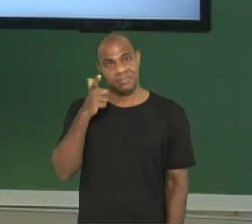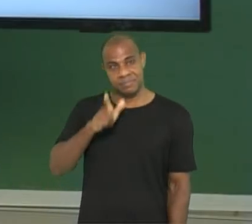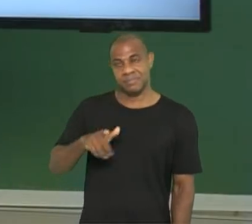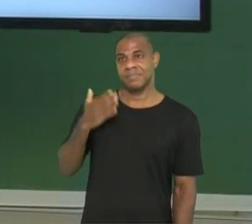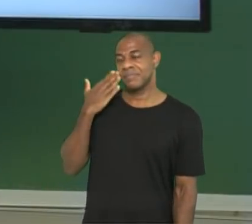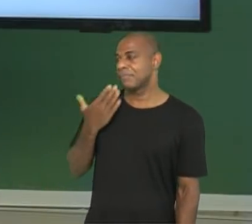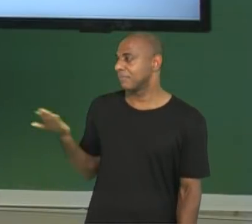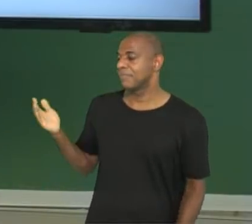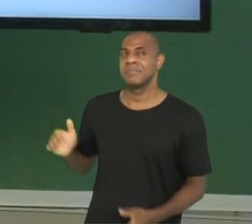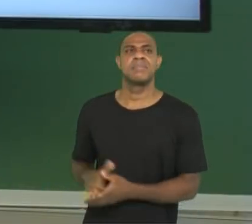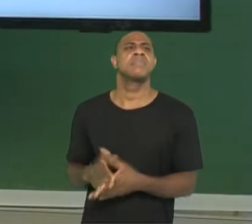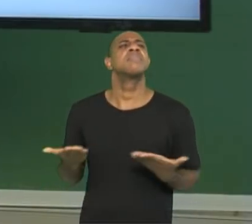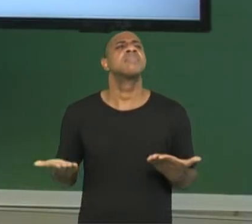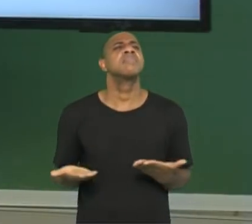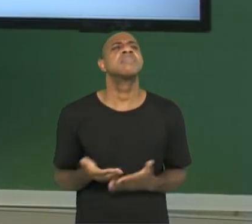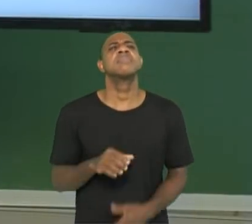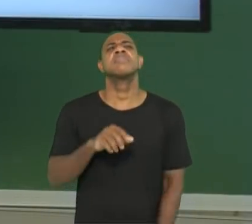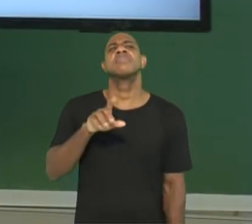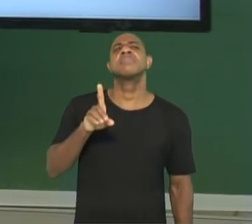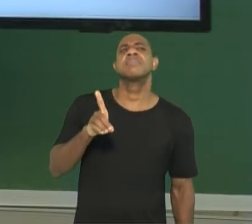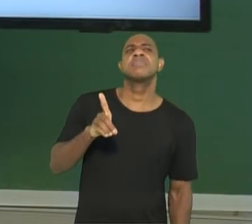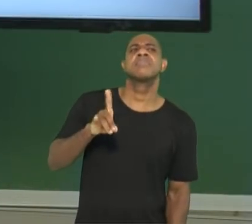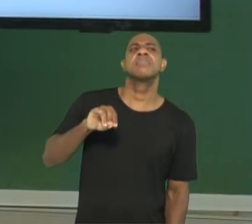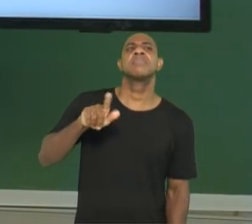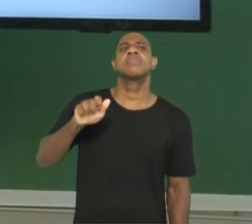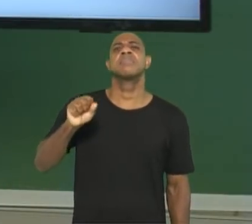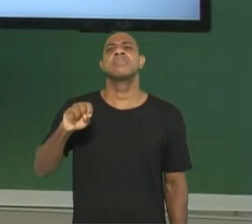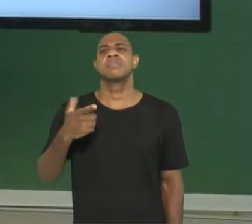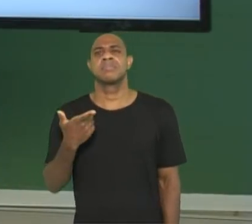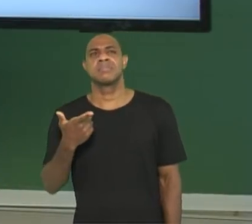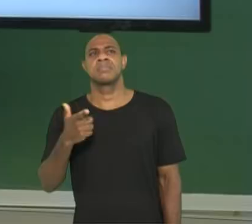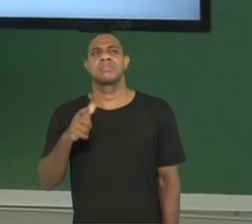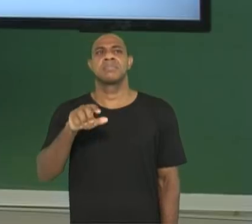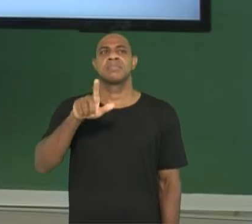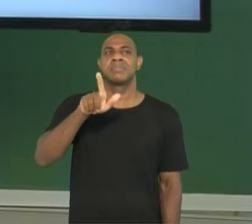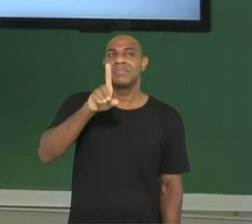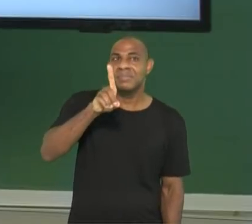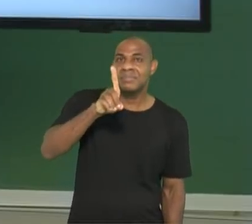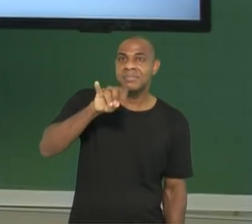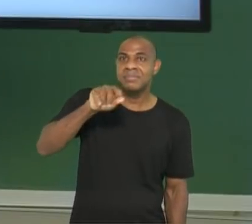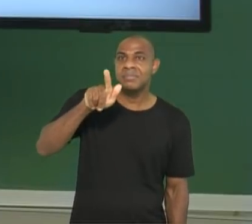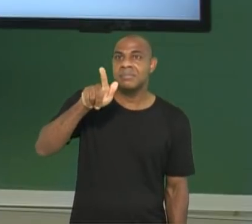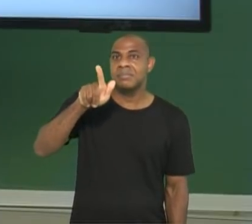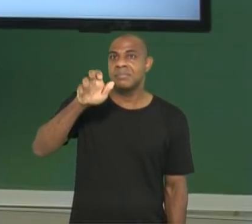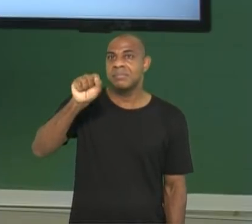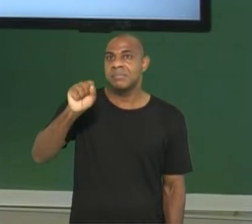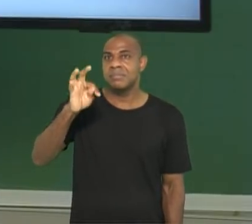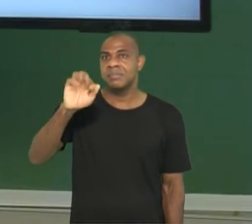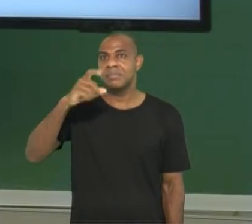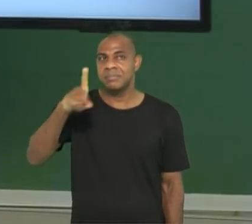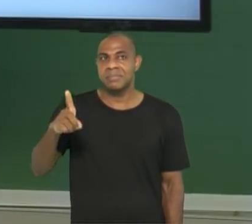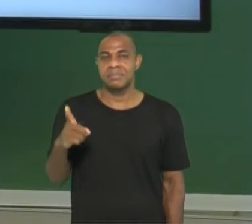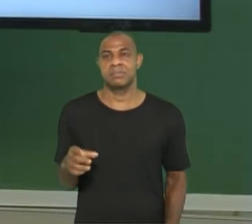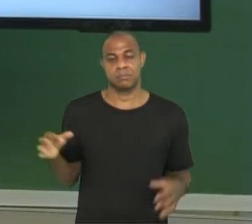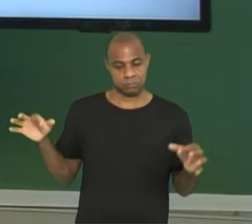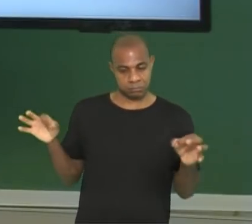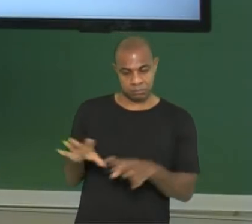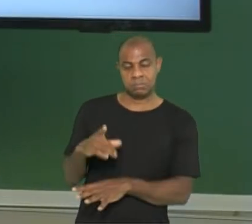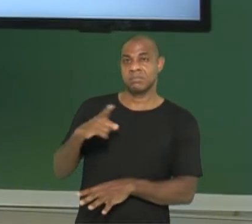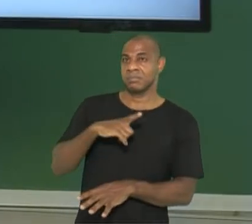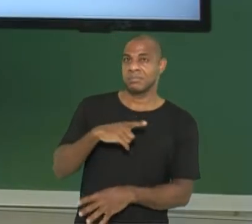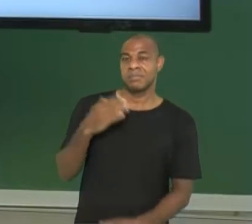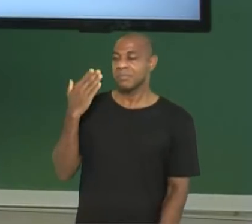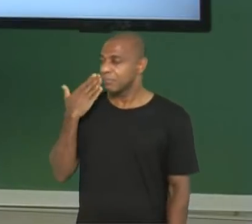Quando a gente fala de digestão, todo mundo aqui tem sistema digestório completo. E em todos os grupos, a